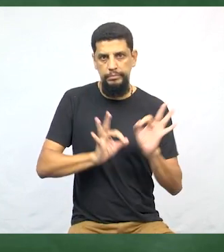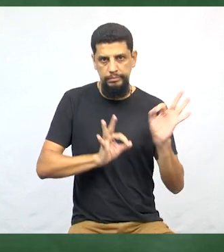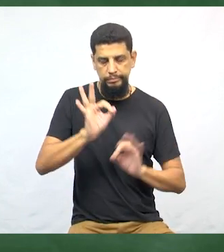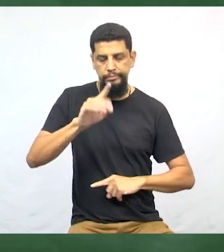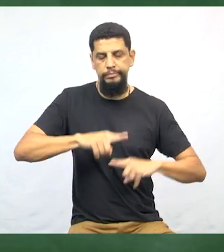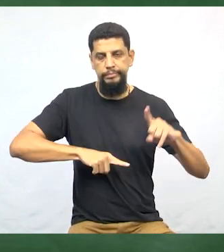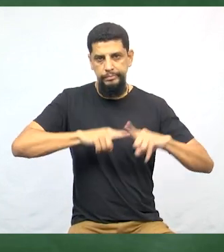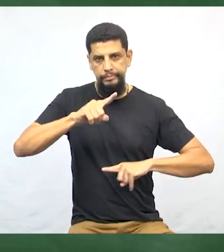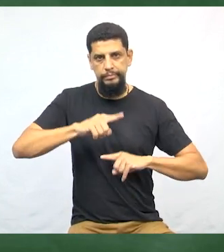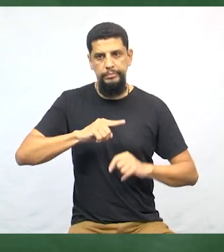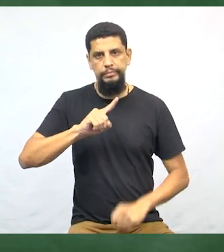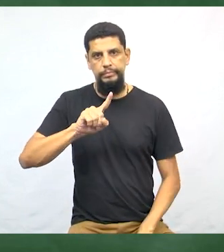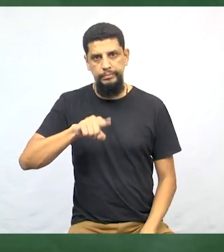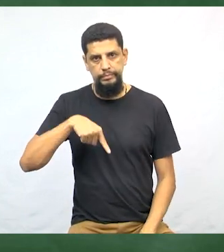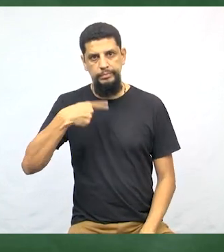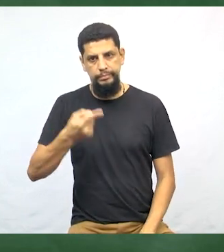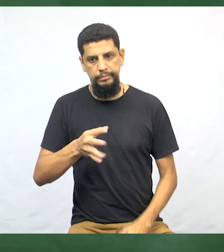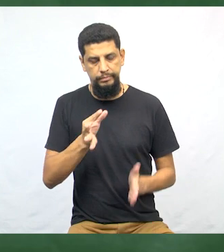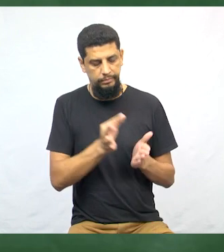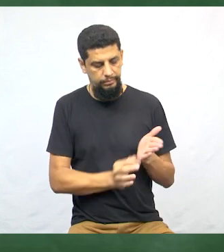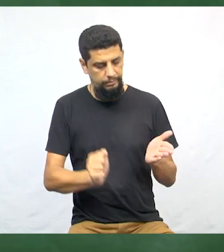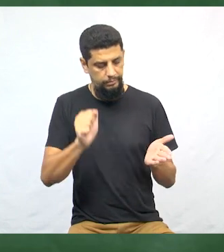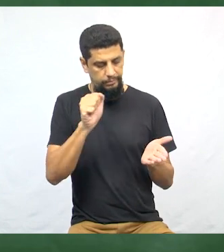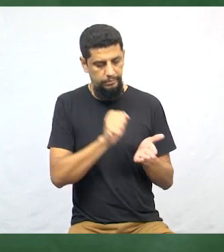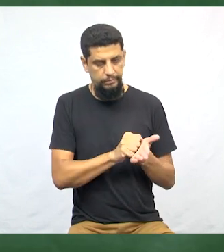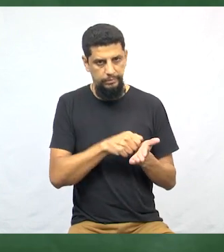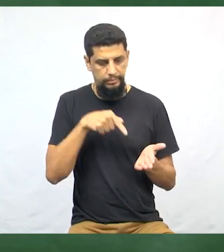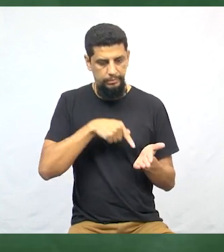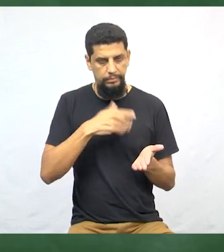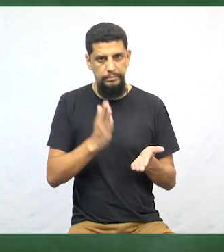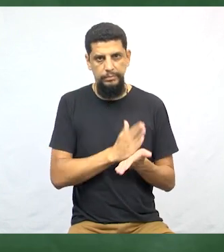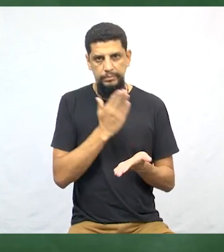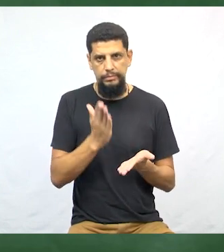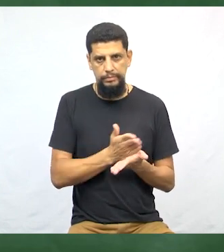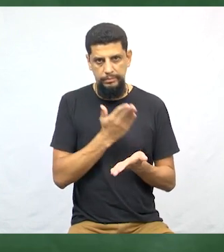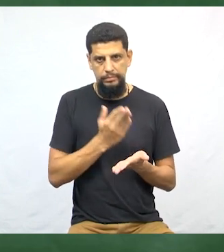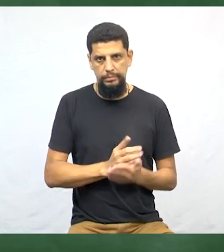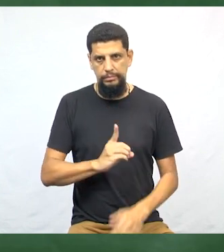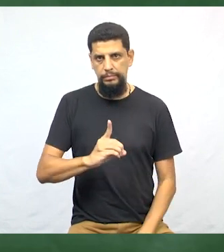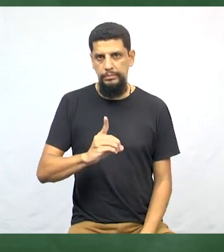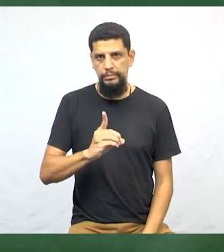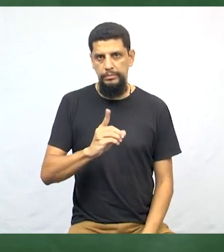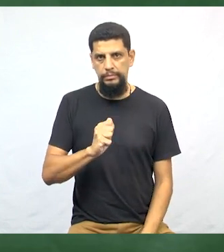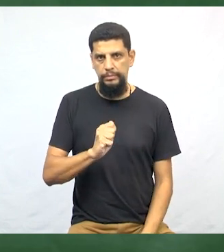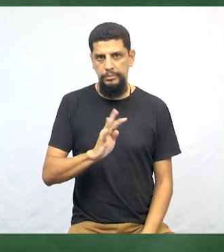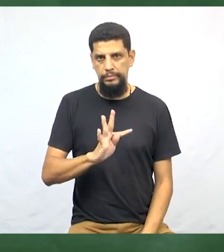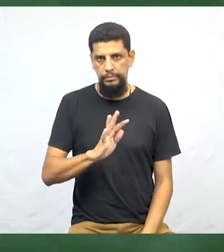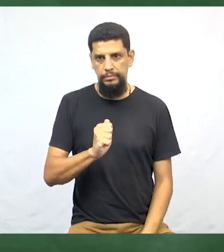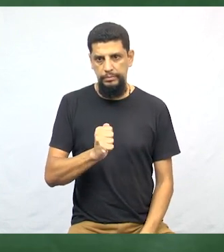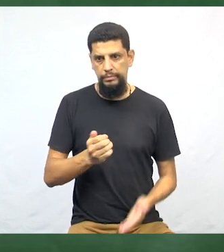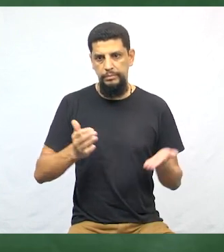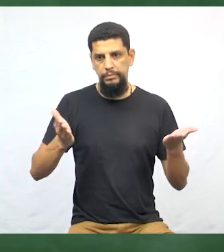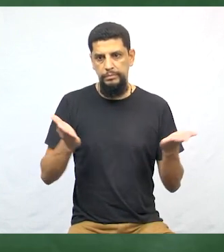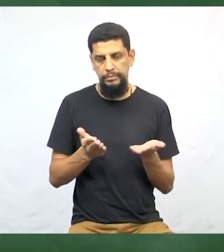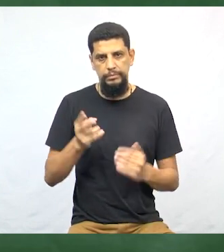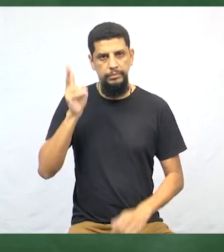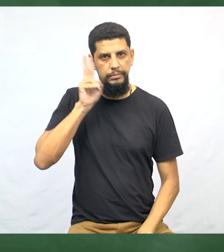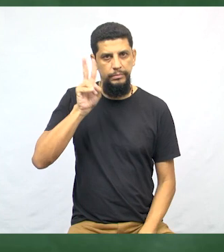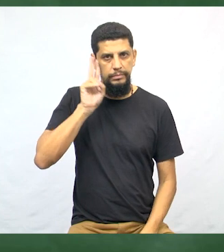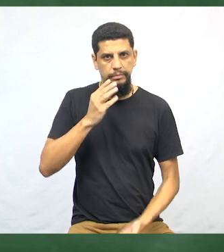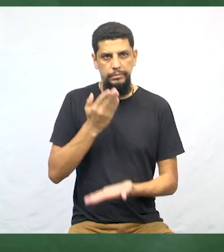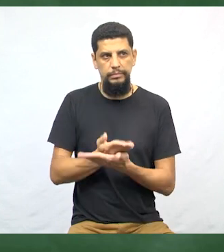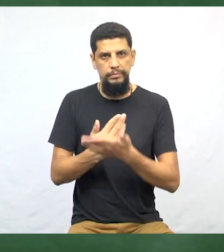materiais. Depois vamos registrar lá no caderno, na folha, a data de hoje.